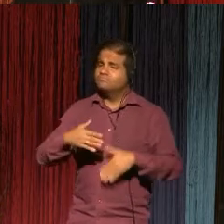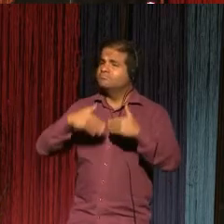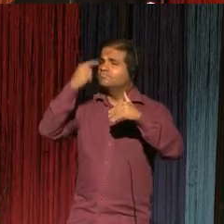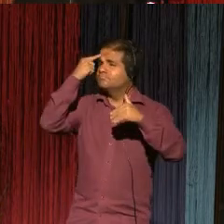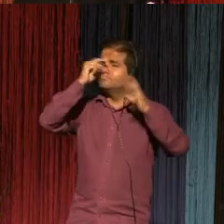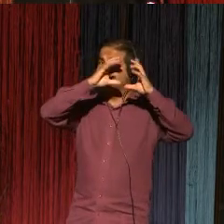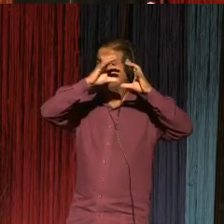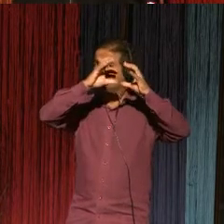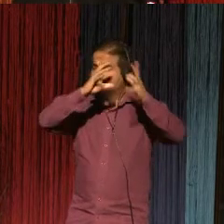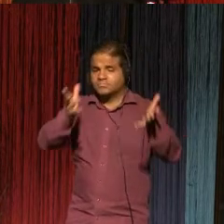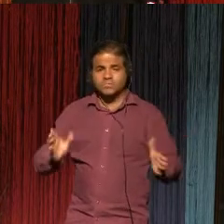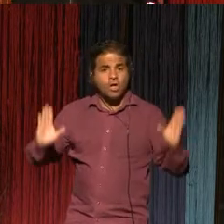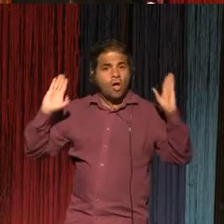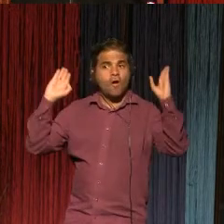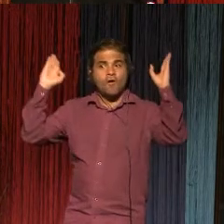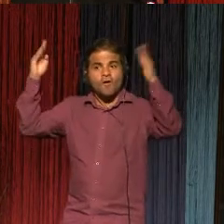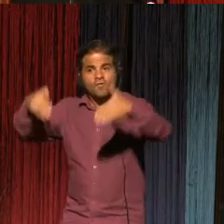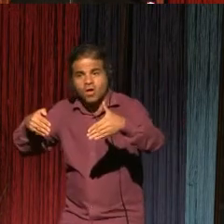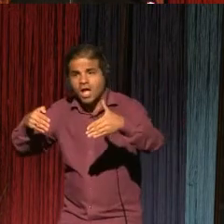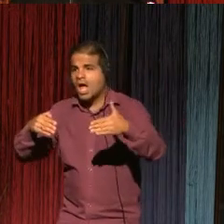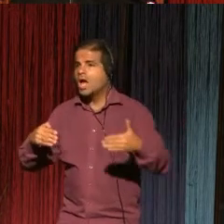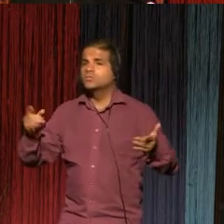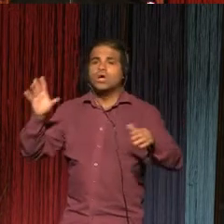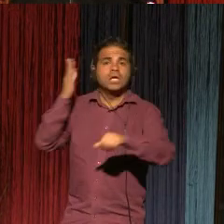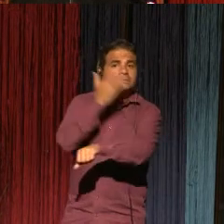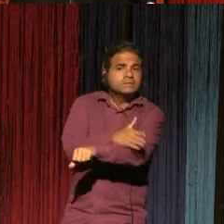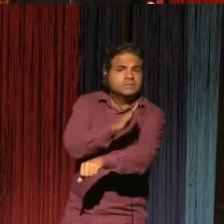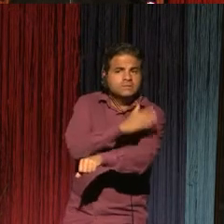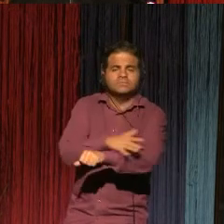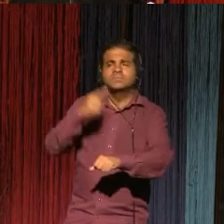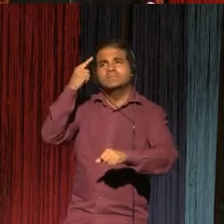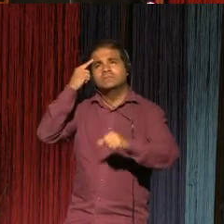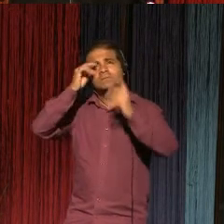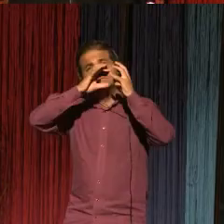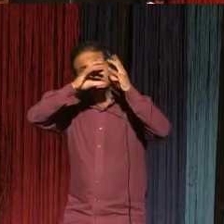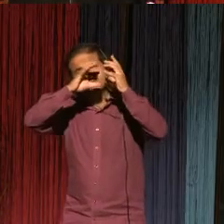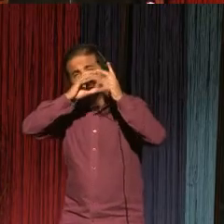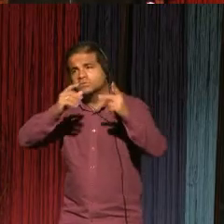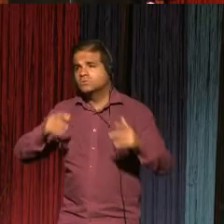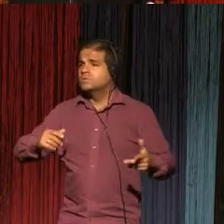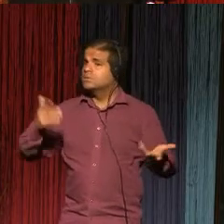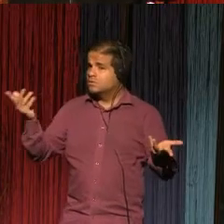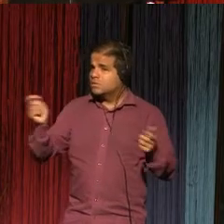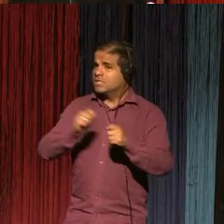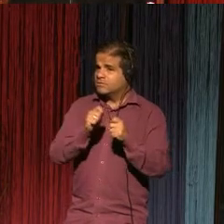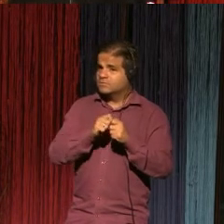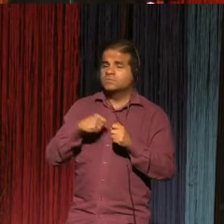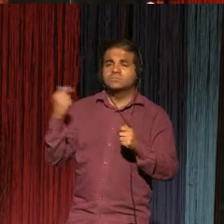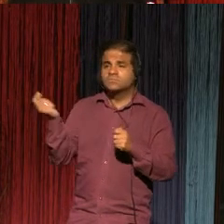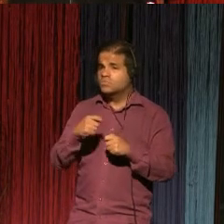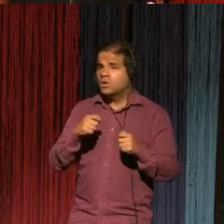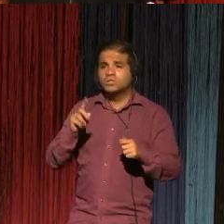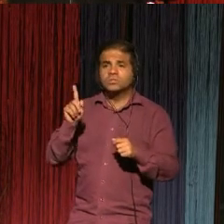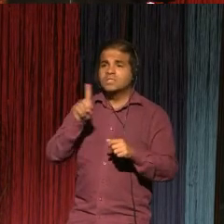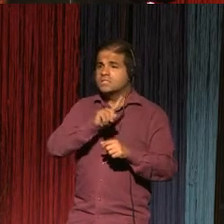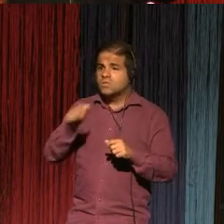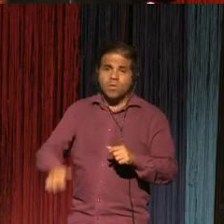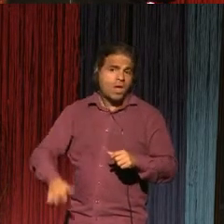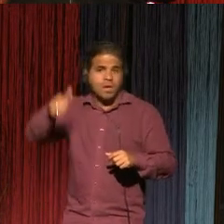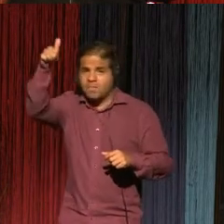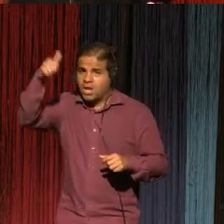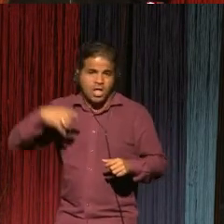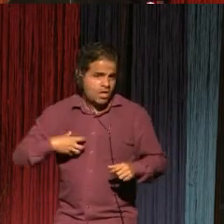cognição. Focar apenas em treinar a cognição e algo que em geral faz pode não ser a melhor